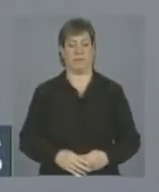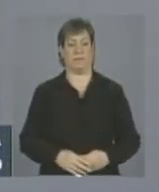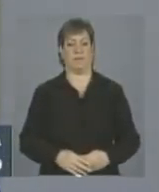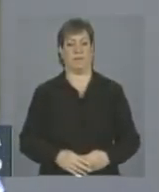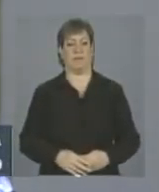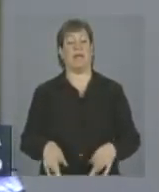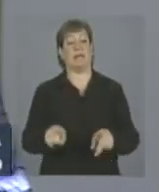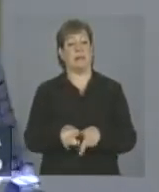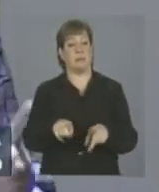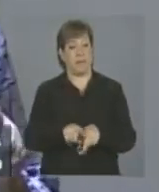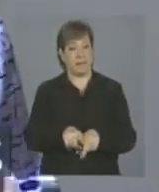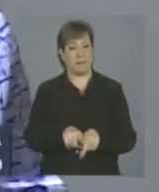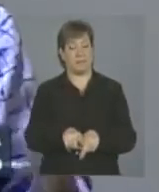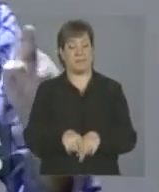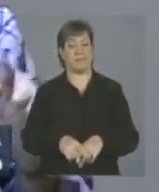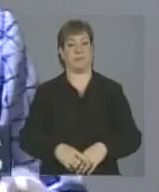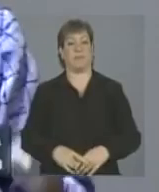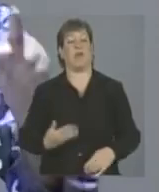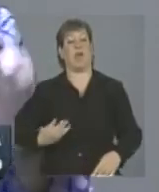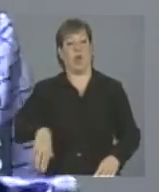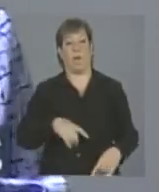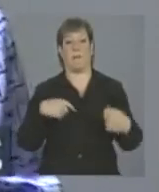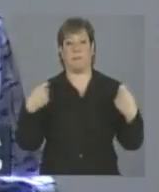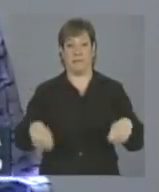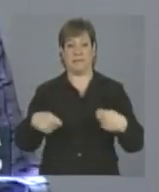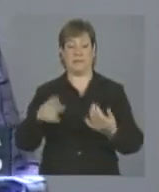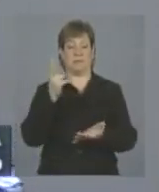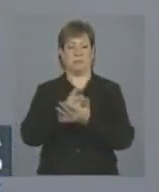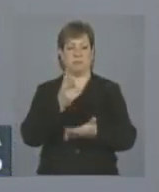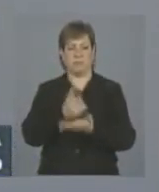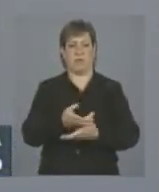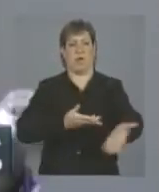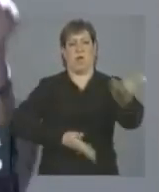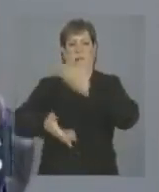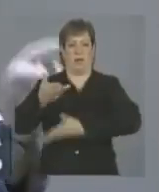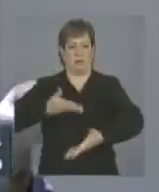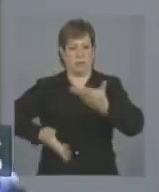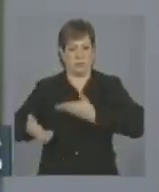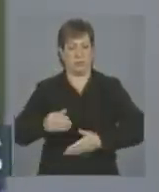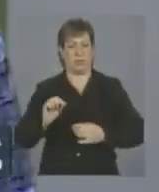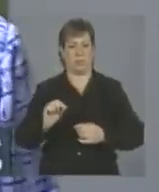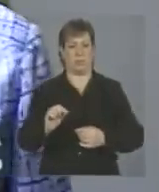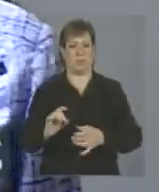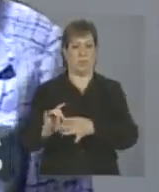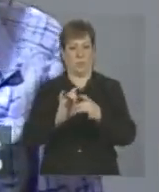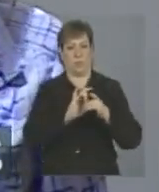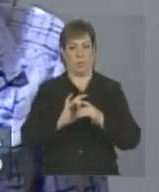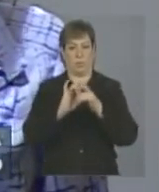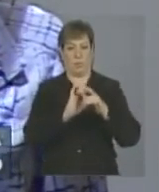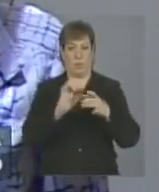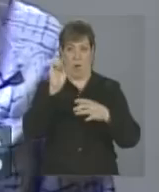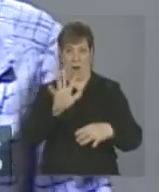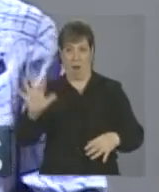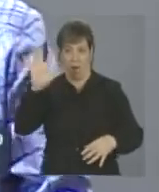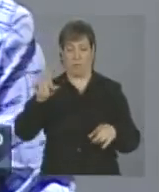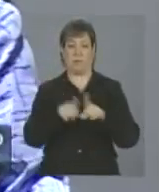Além disso, nós temos de manter os nossos relacionamentos com a União Europeia e com os Estados Unidos.